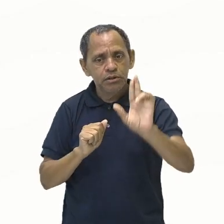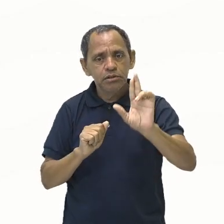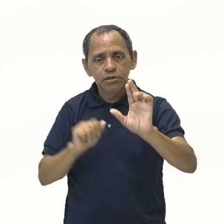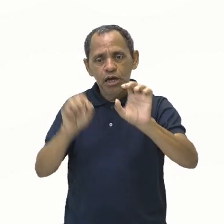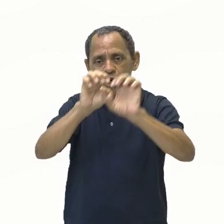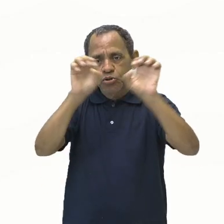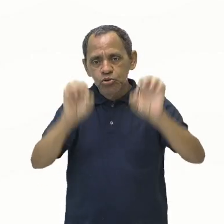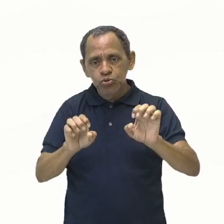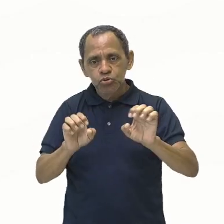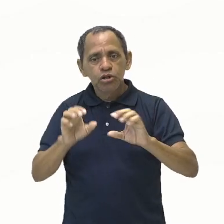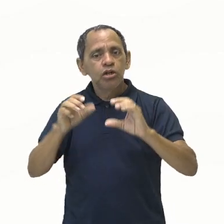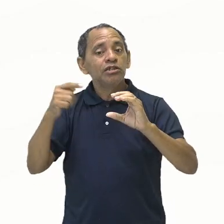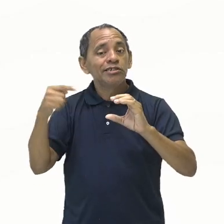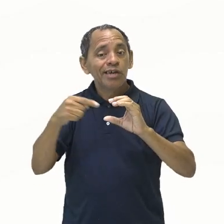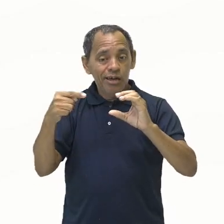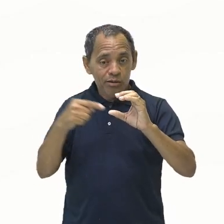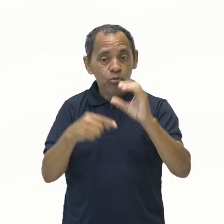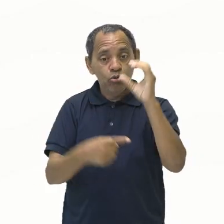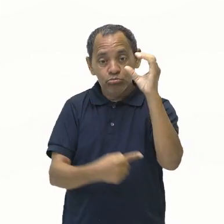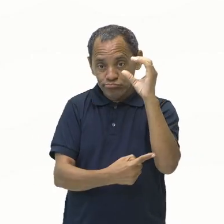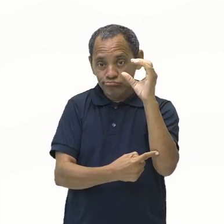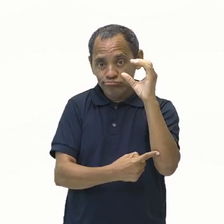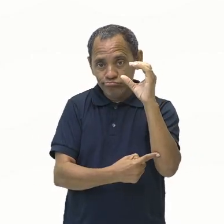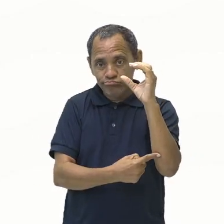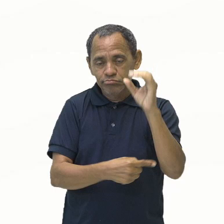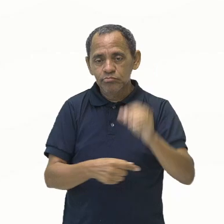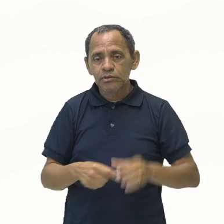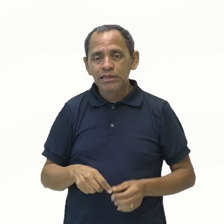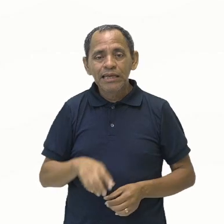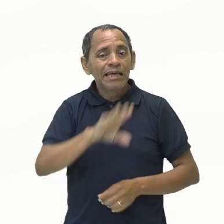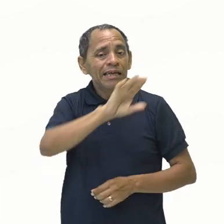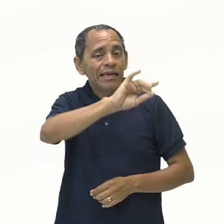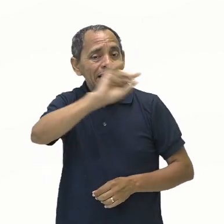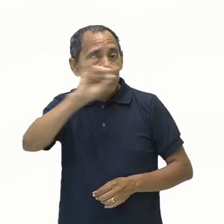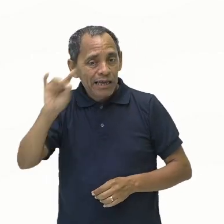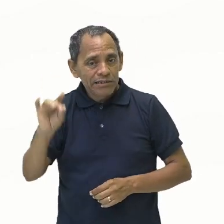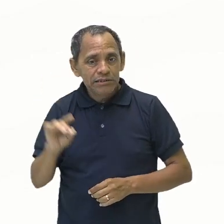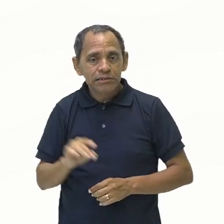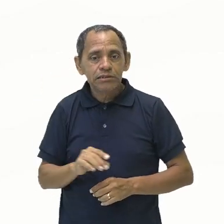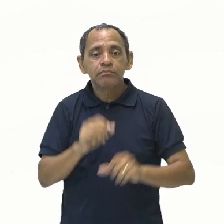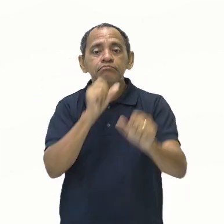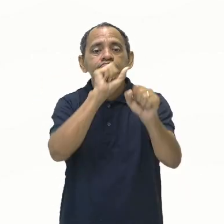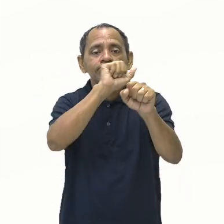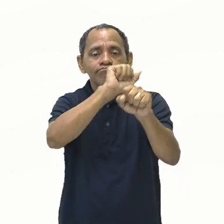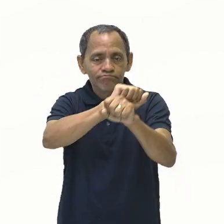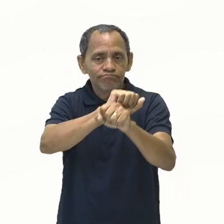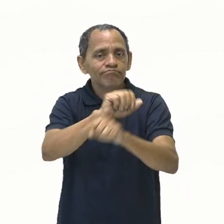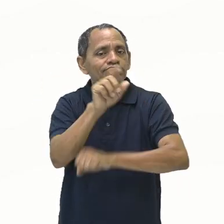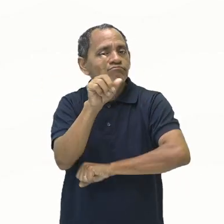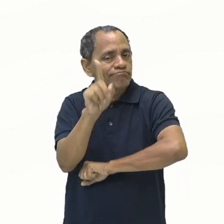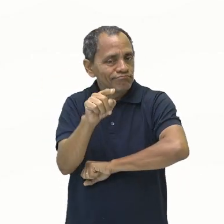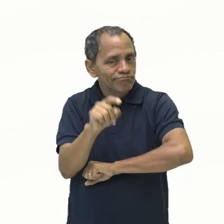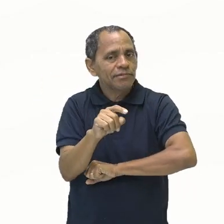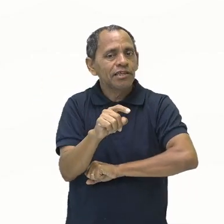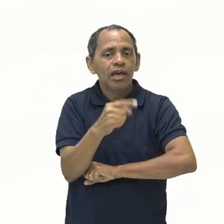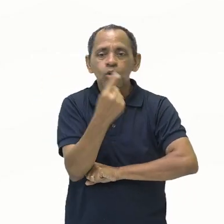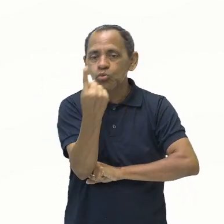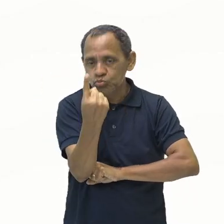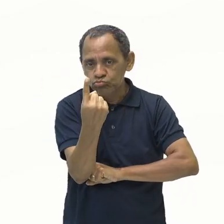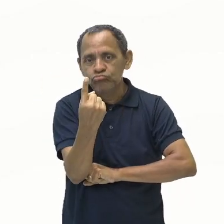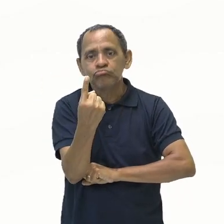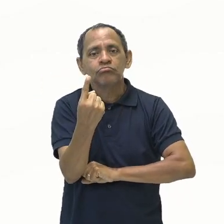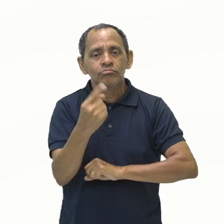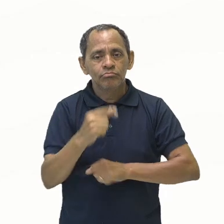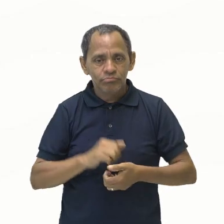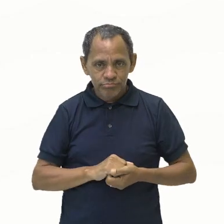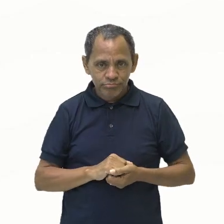forma, onde cada parada é um carbono, tá? Onde cada parada é